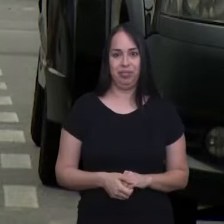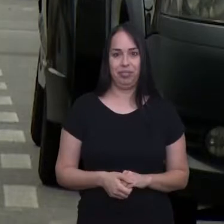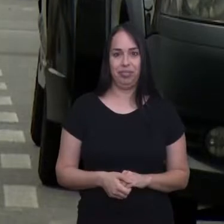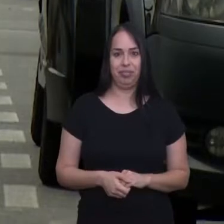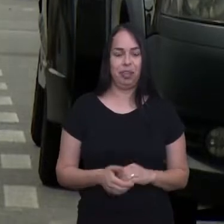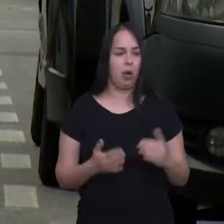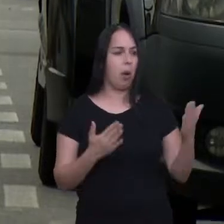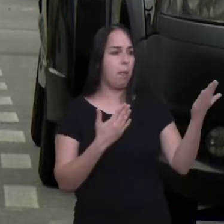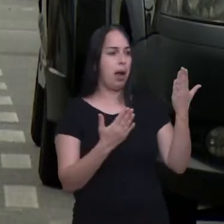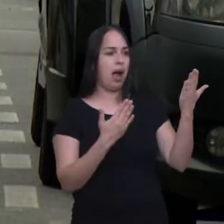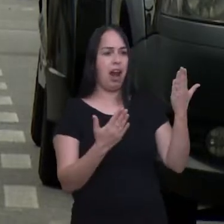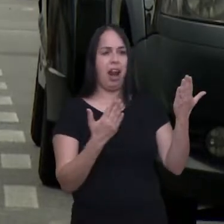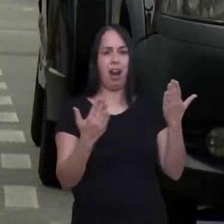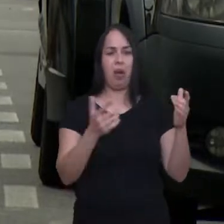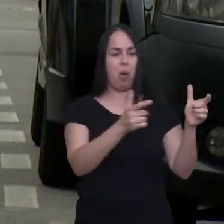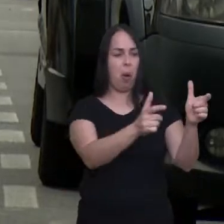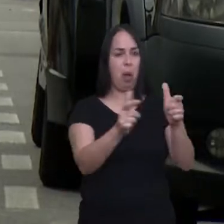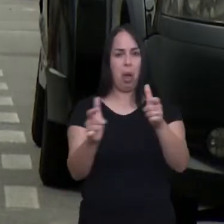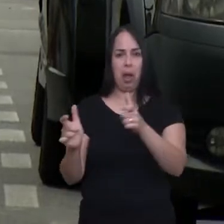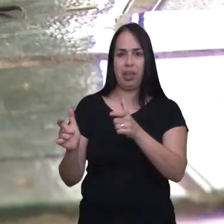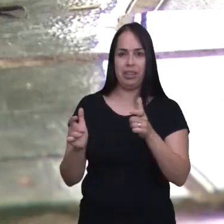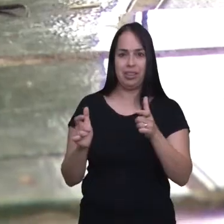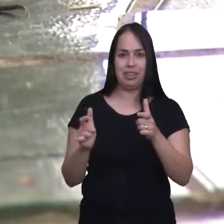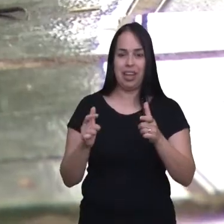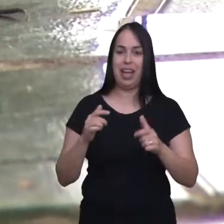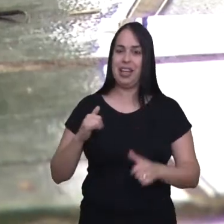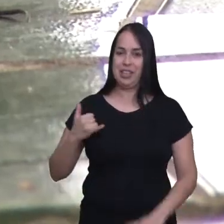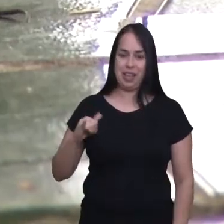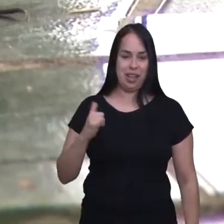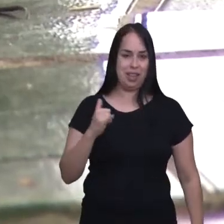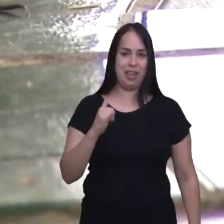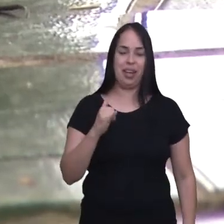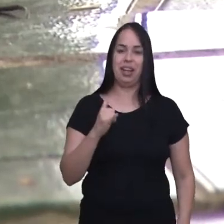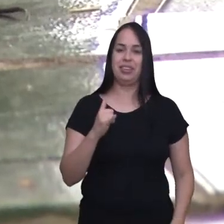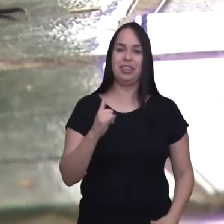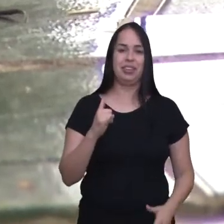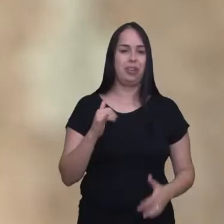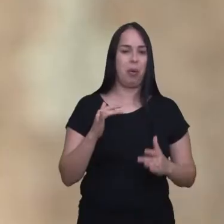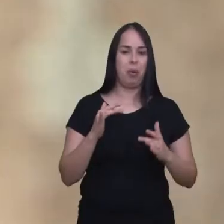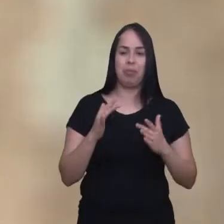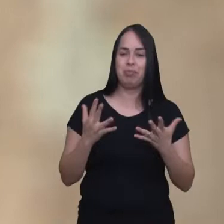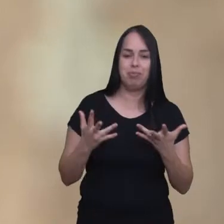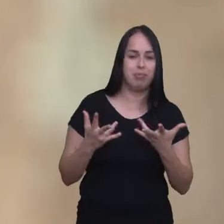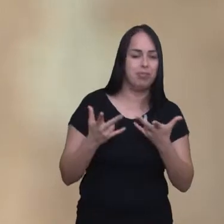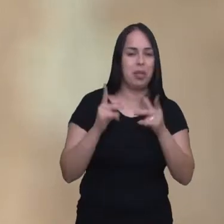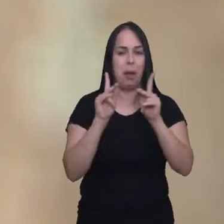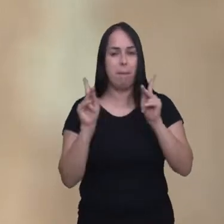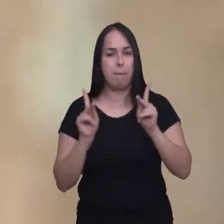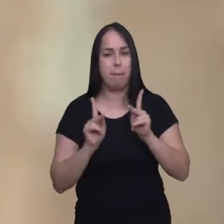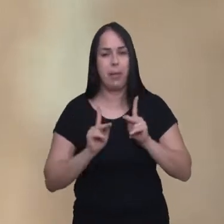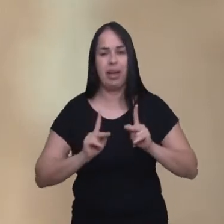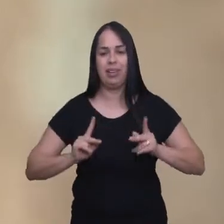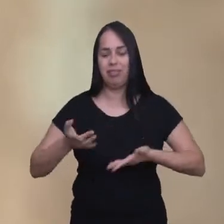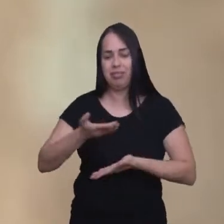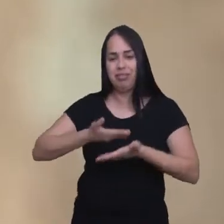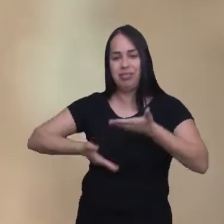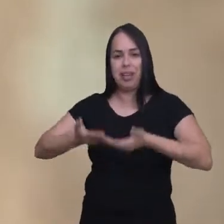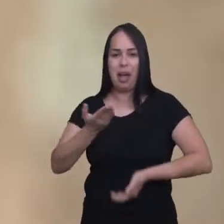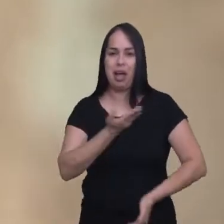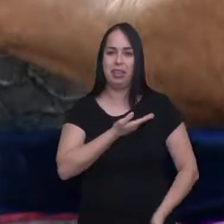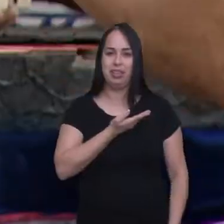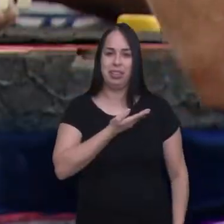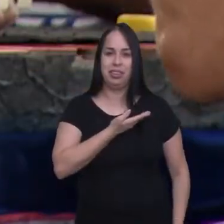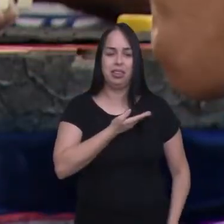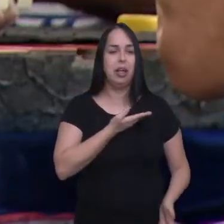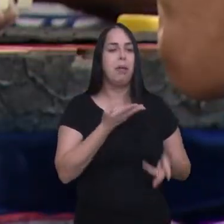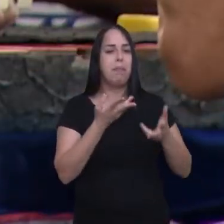Comparado com outras regiões, nossa, Santana traz muita harmonia, traz muita amizade. Você percebe que